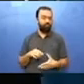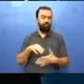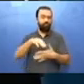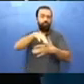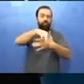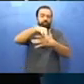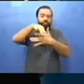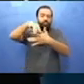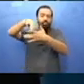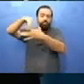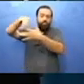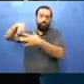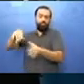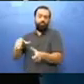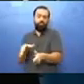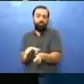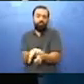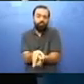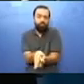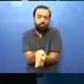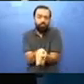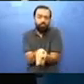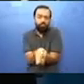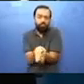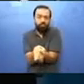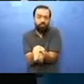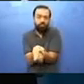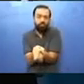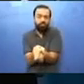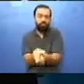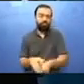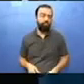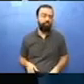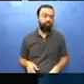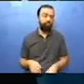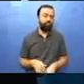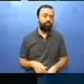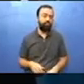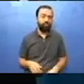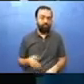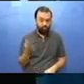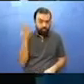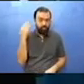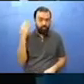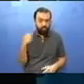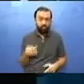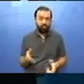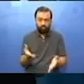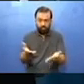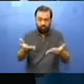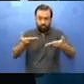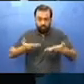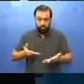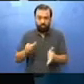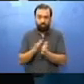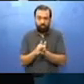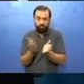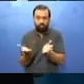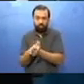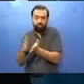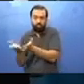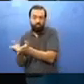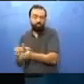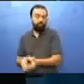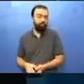Cordel das Tartarugas. Vocês se lembram que nós já recebemos na apostila número 1 e 2 outros livros? Muito bem. E esse livro aqui é